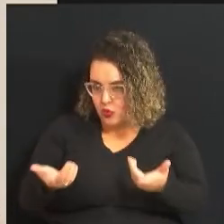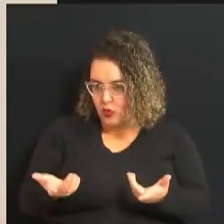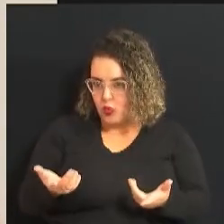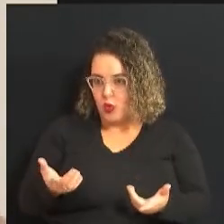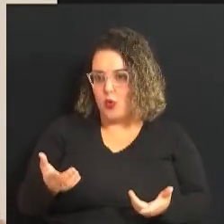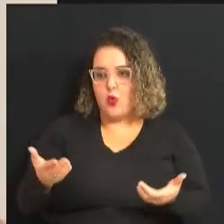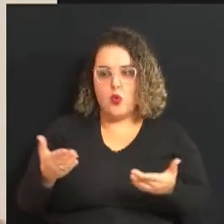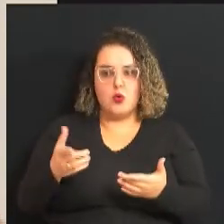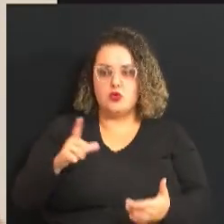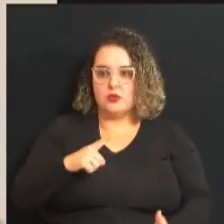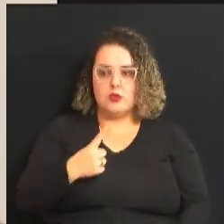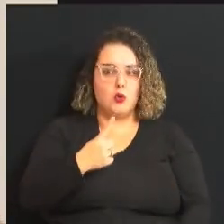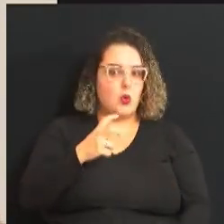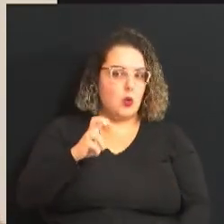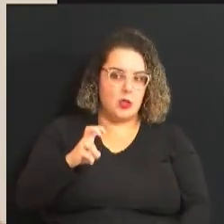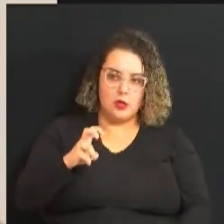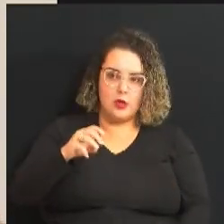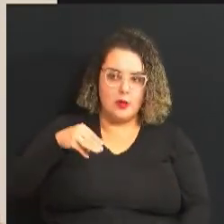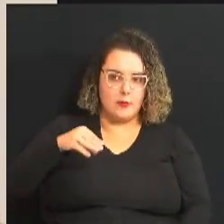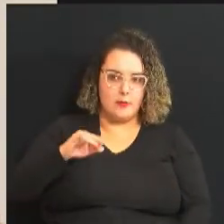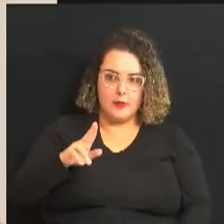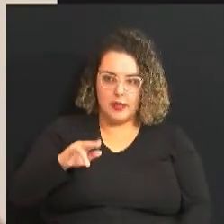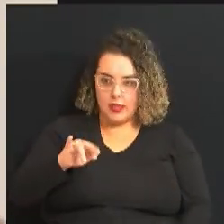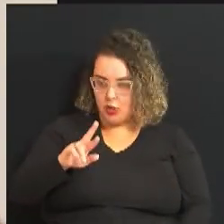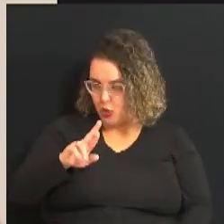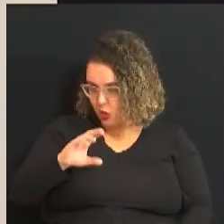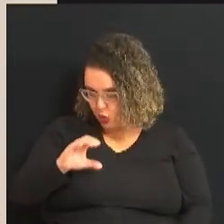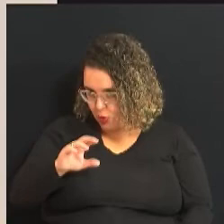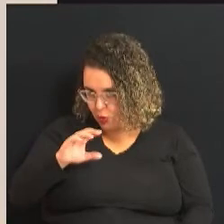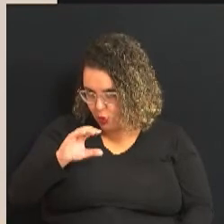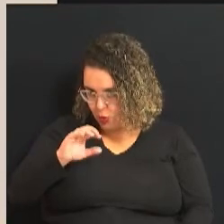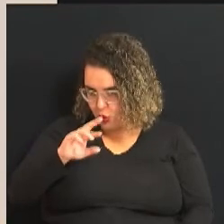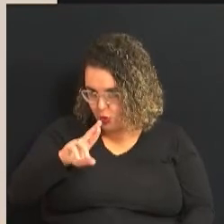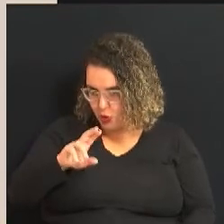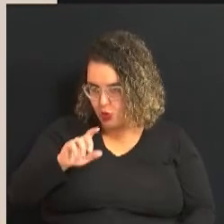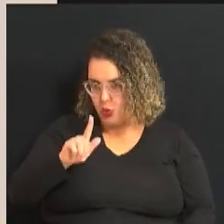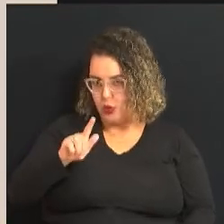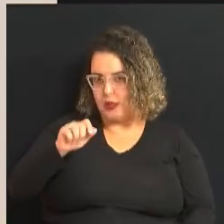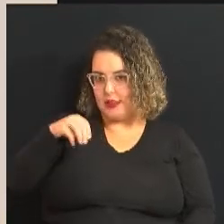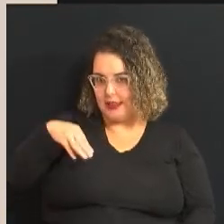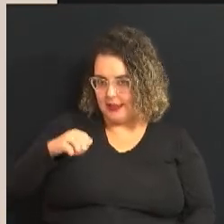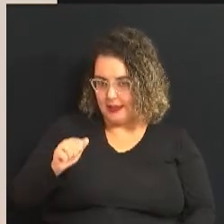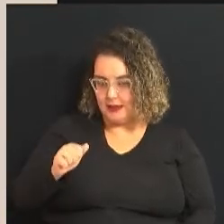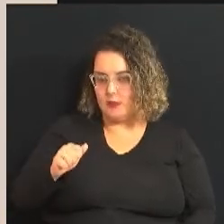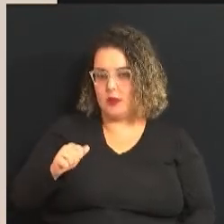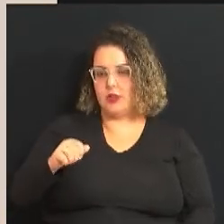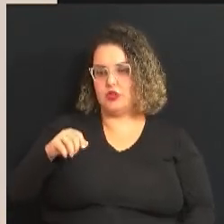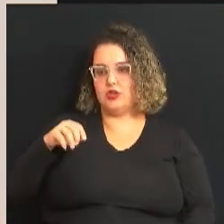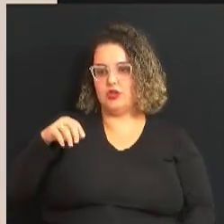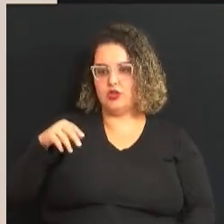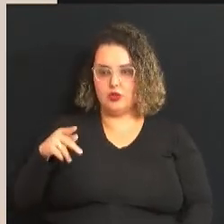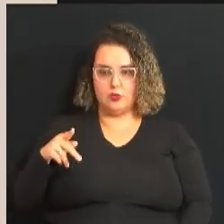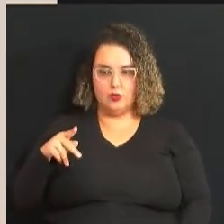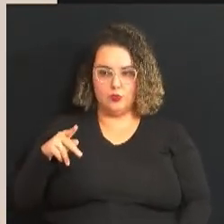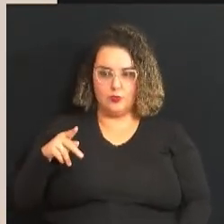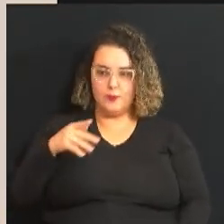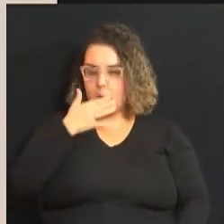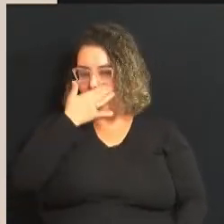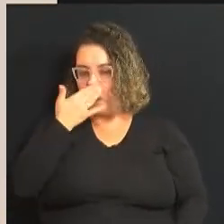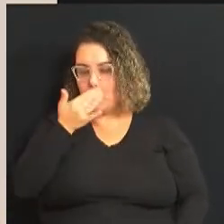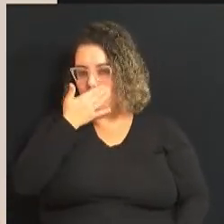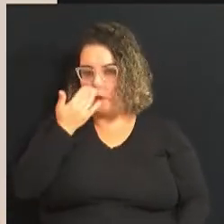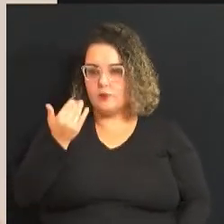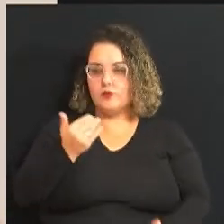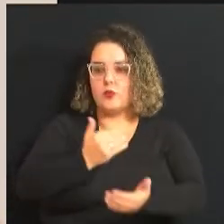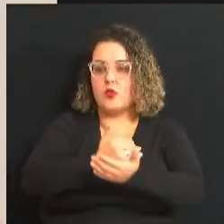pílula com 15 microgramas de estrogênio, né? Então essas pílulas, elas inibem o eixo no início do ciclo.